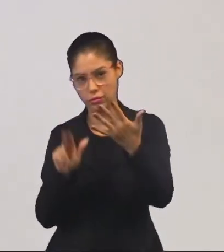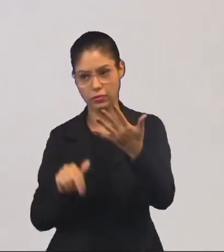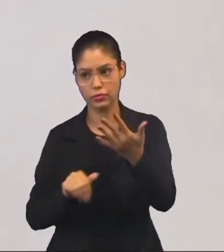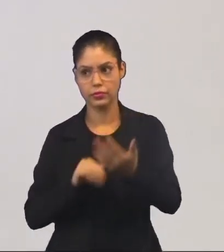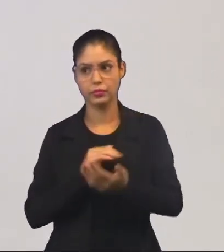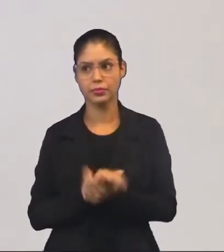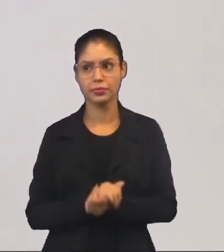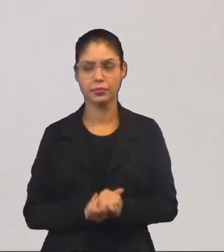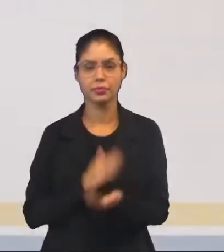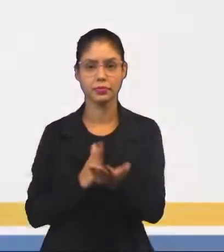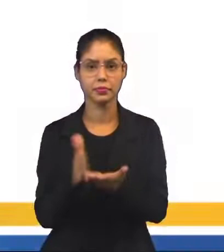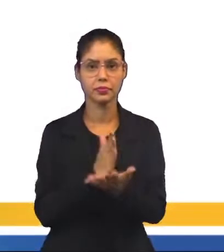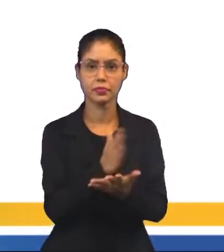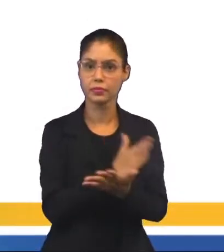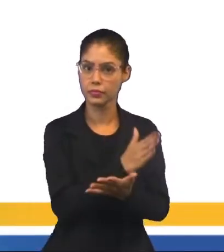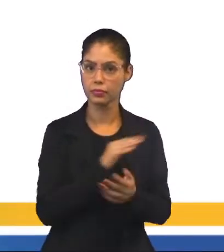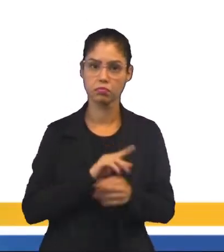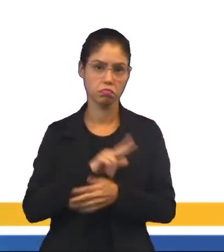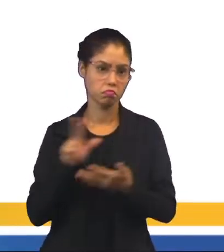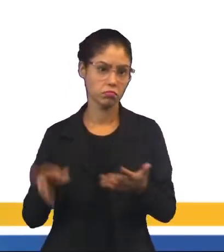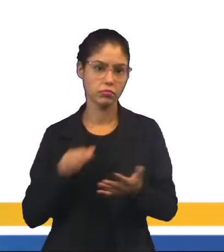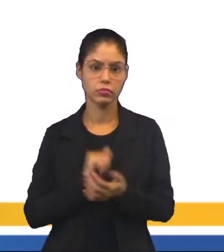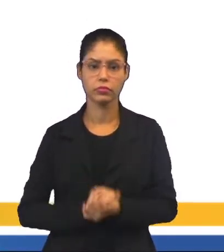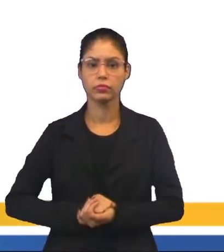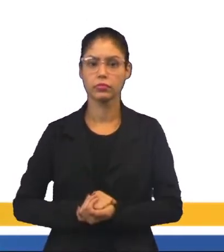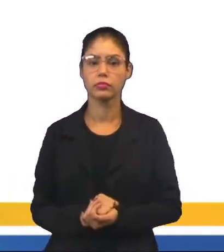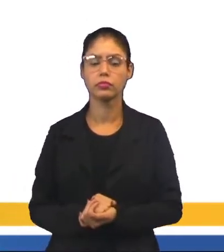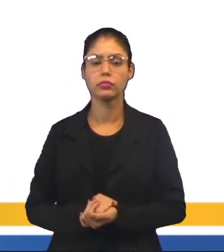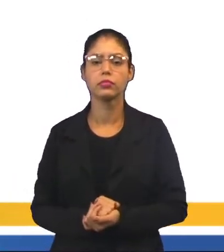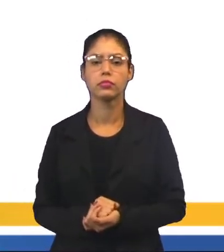todos os lados. Tudo bem? Então vejamos.